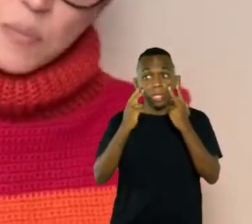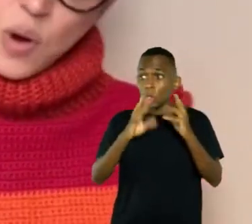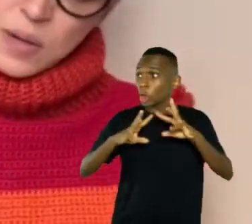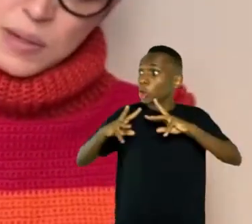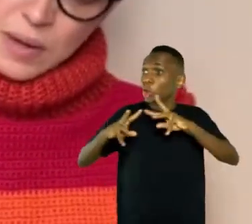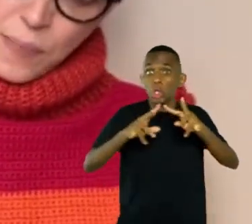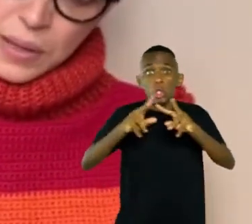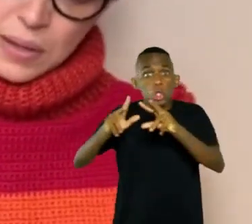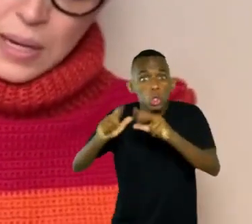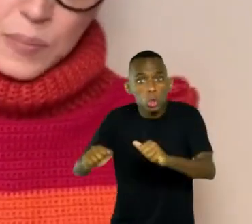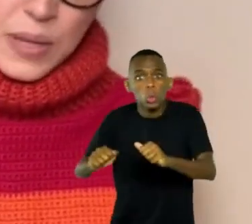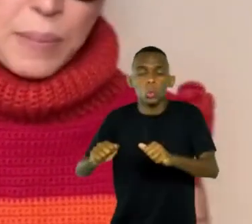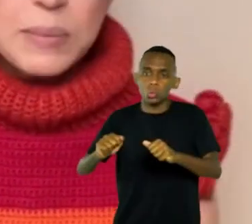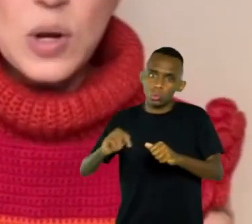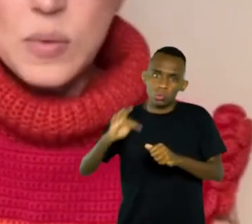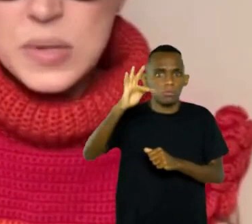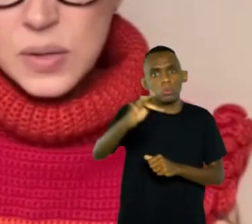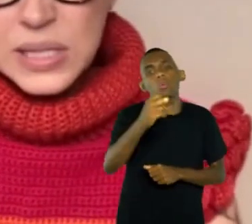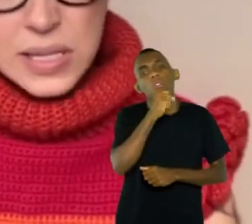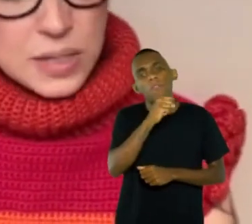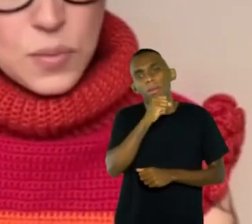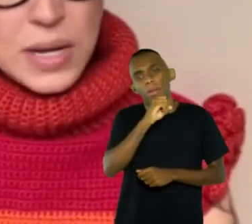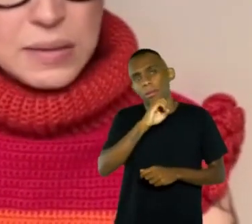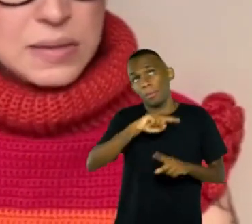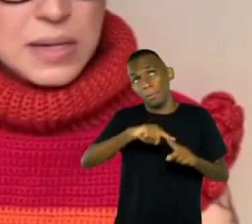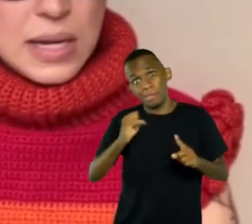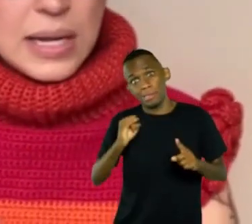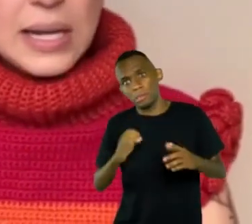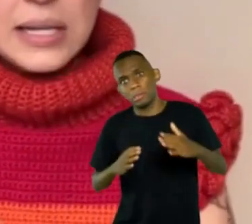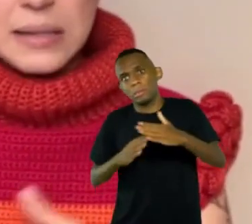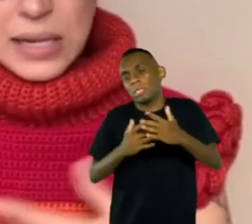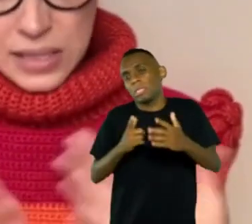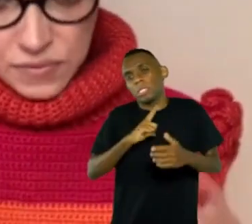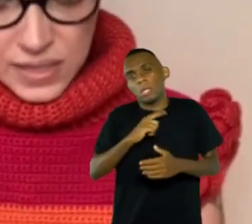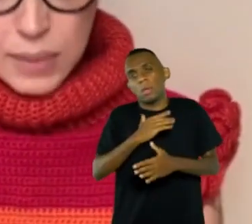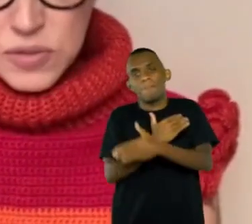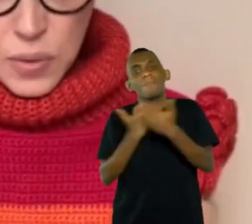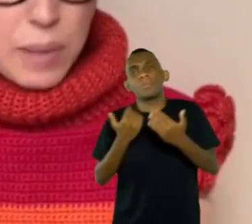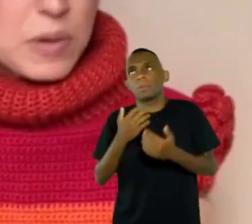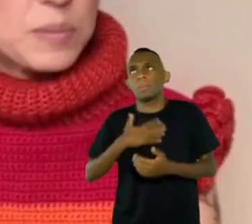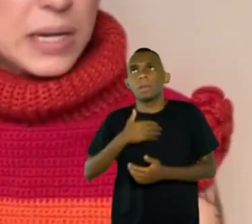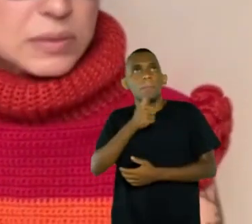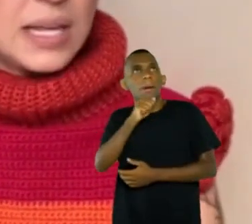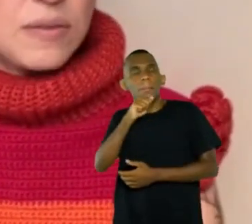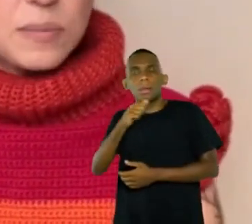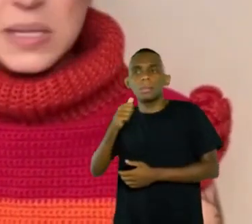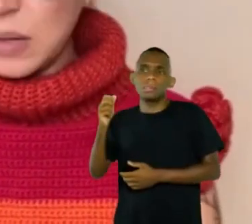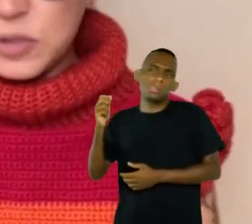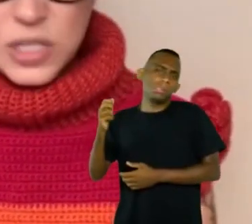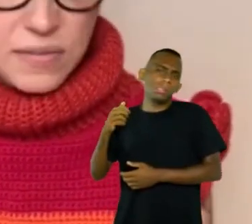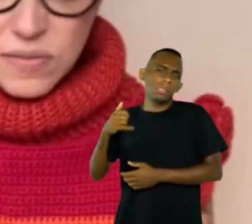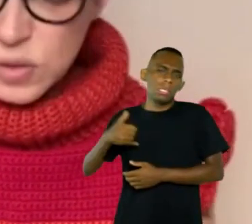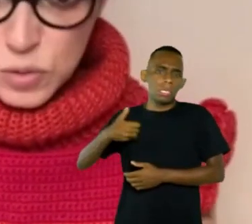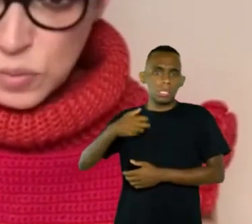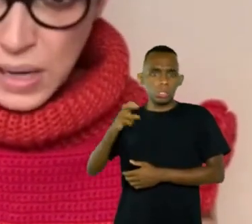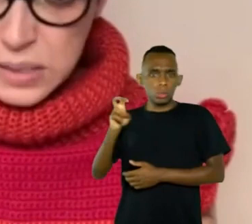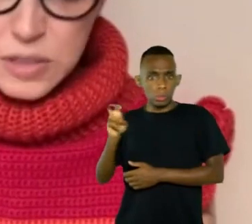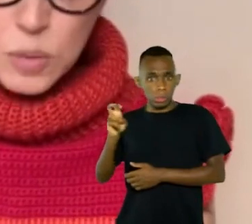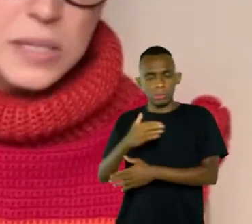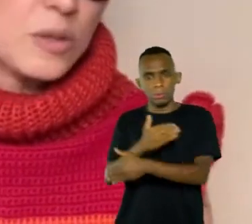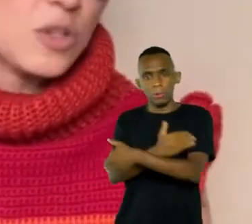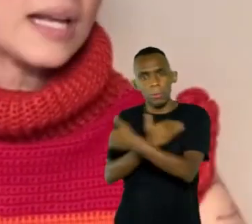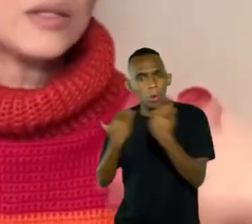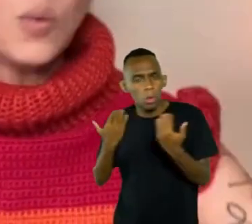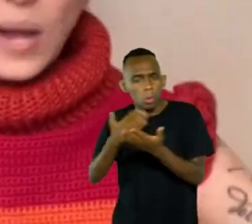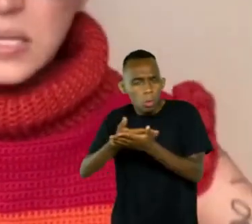não ser que você morra no meio do caminho. Minha mãe morreu com 55 anos. Ela teve tempo de ver o cabelo branco? Teve, mas ela podia ter vivido muito mais.